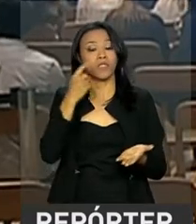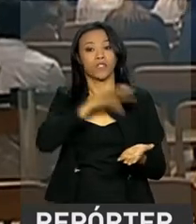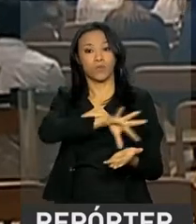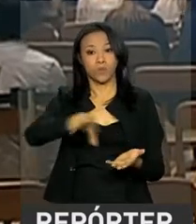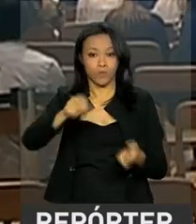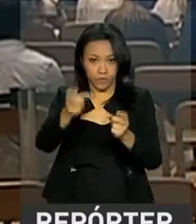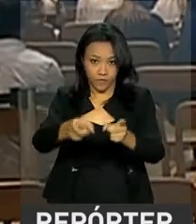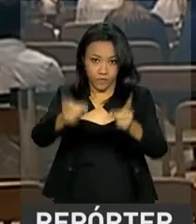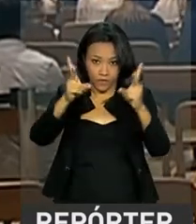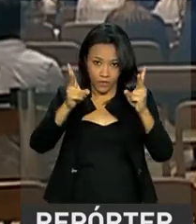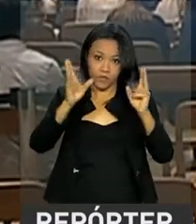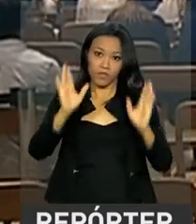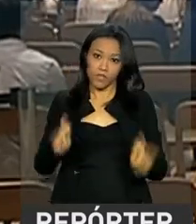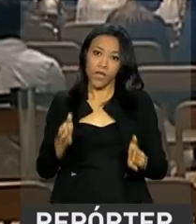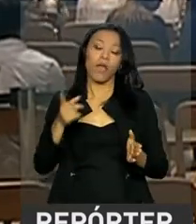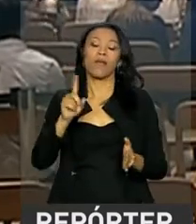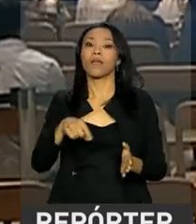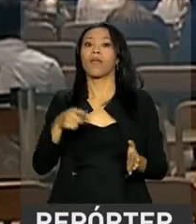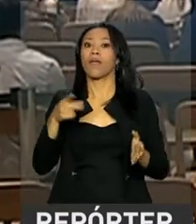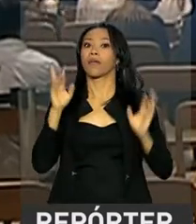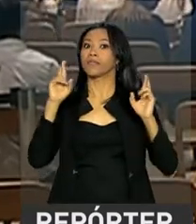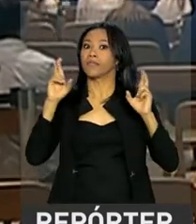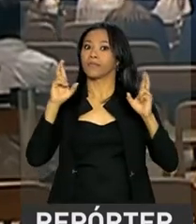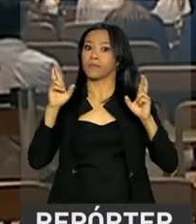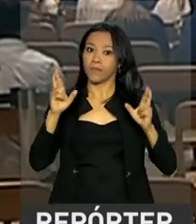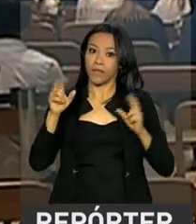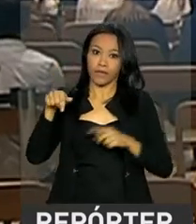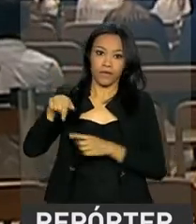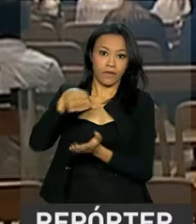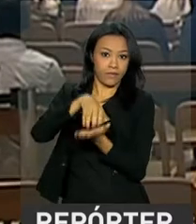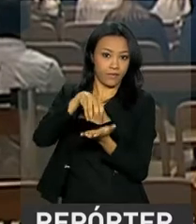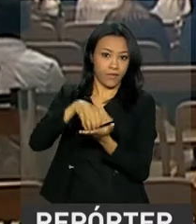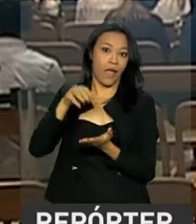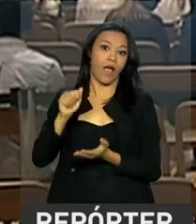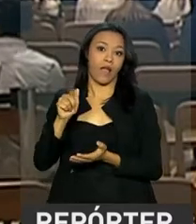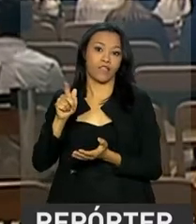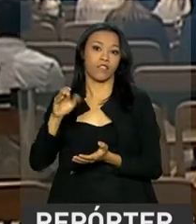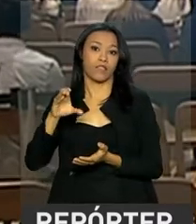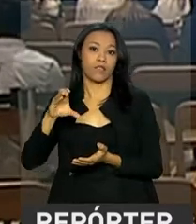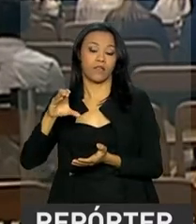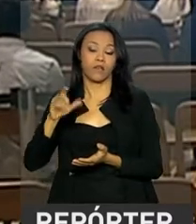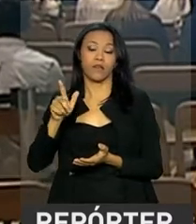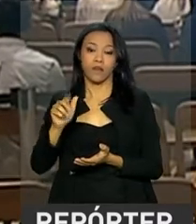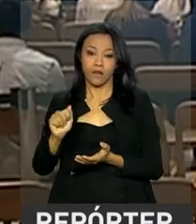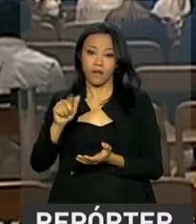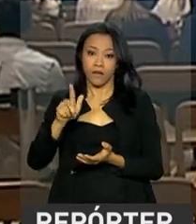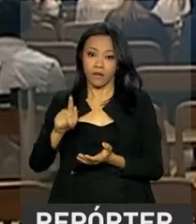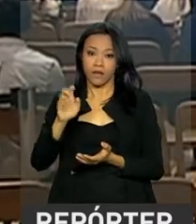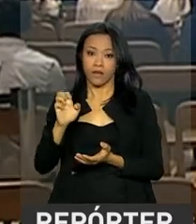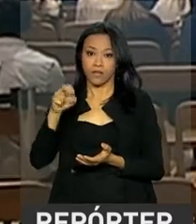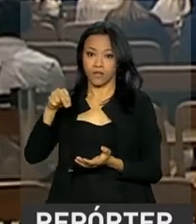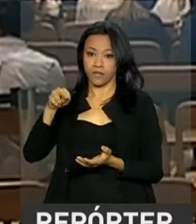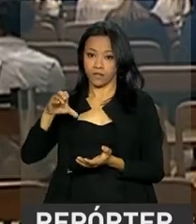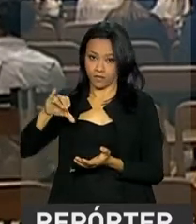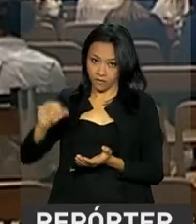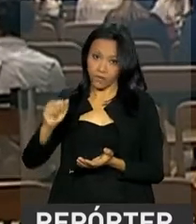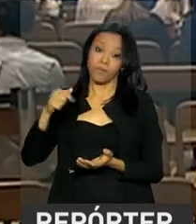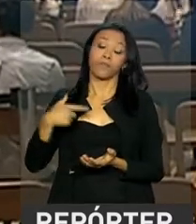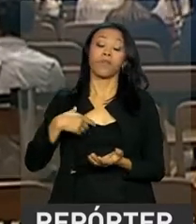Rio de Janeiro, essa é a expectativa da Agência Nacional do Petróleo. A União, o governo federal, vai